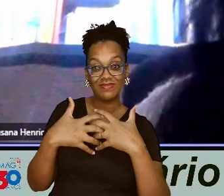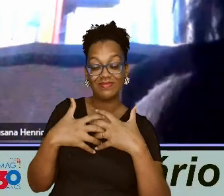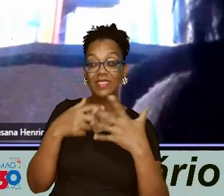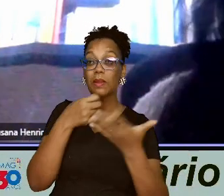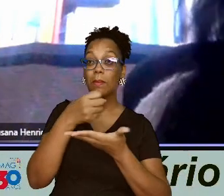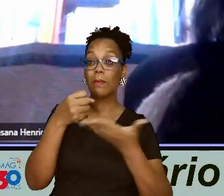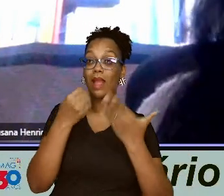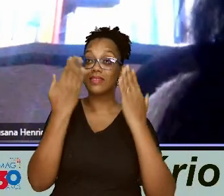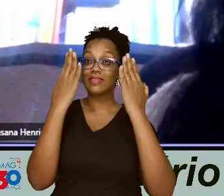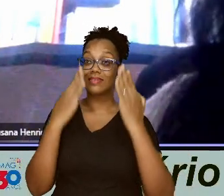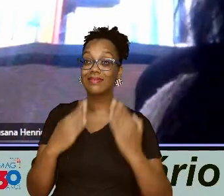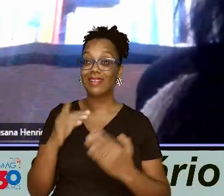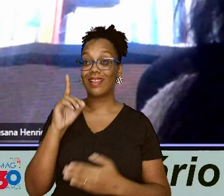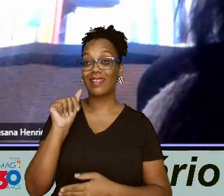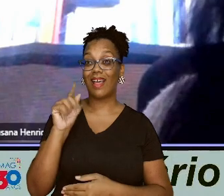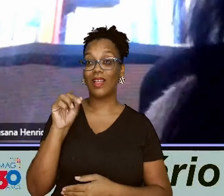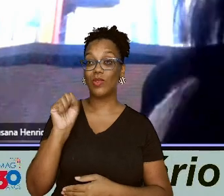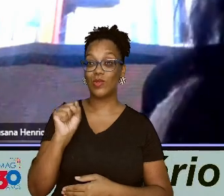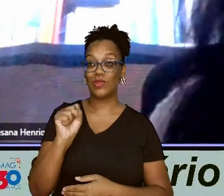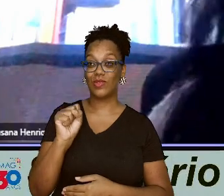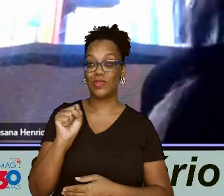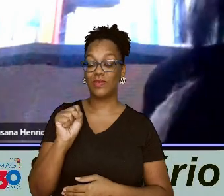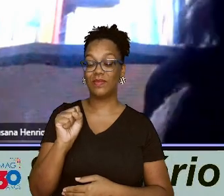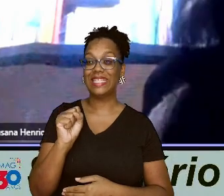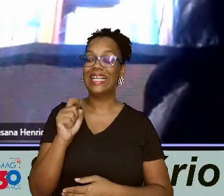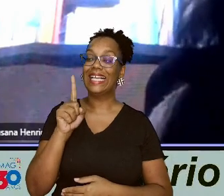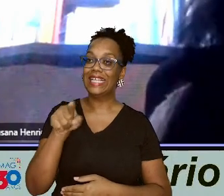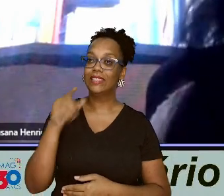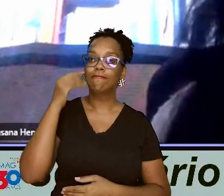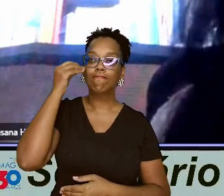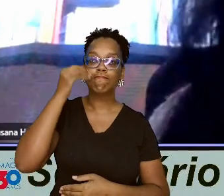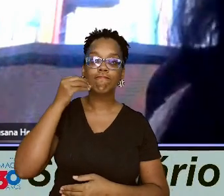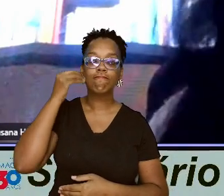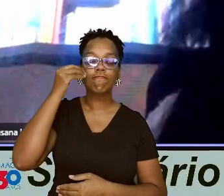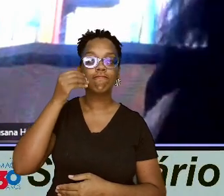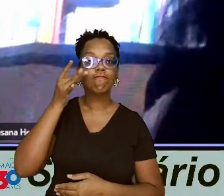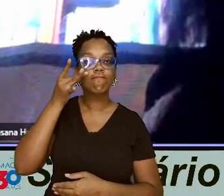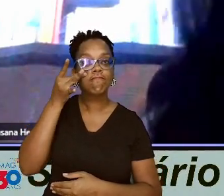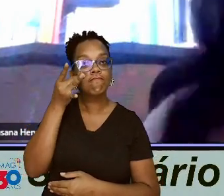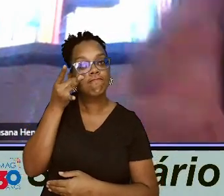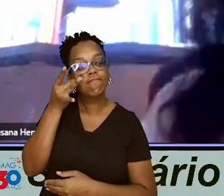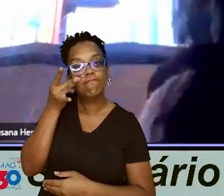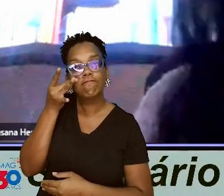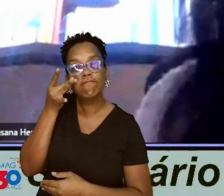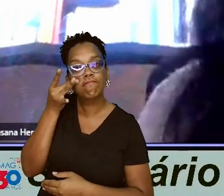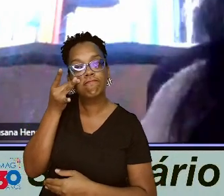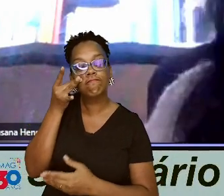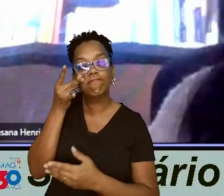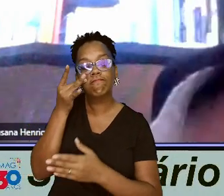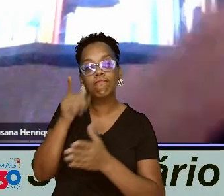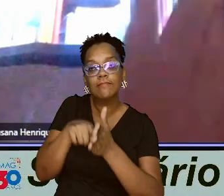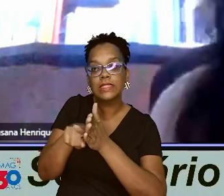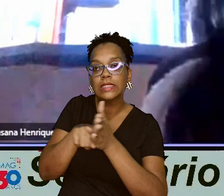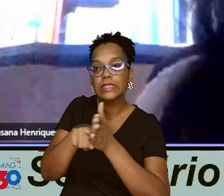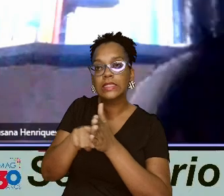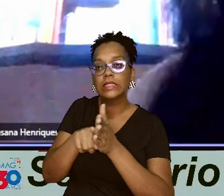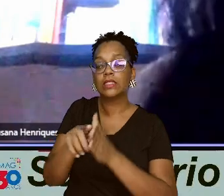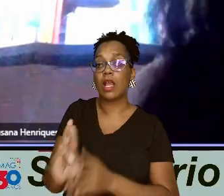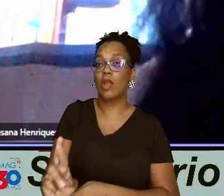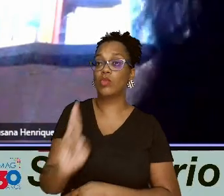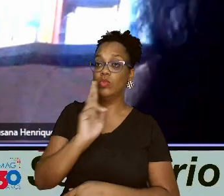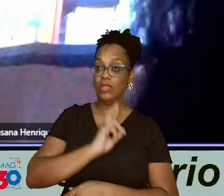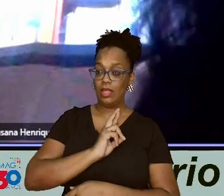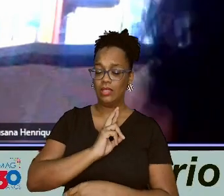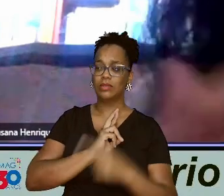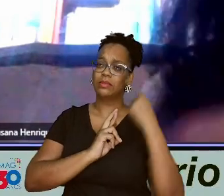dados. E eu acho que a experiência da pesquisa empírica, para além de você ter o teu resultado de pesquisa e pensar